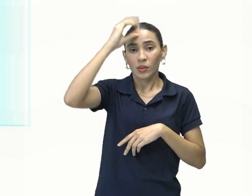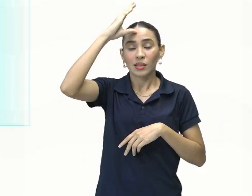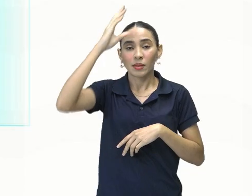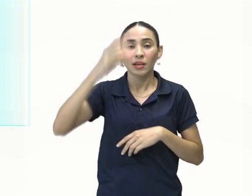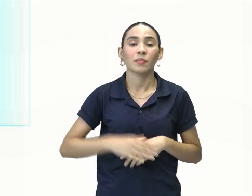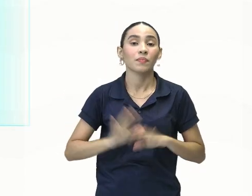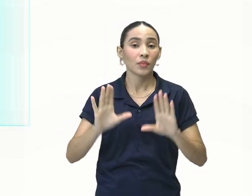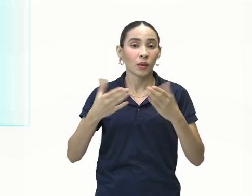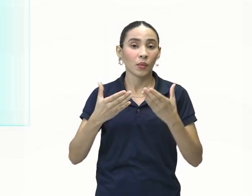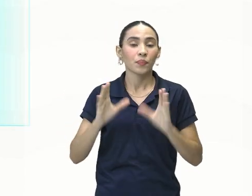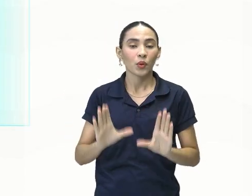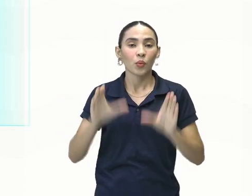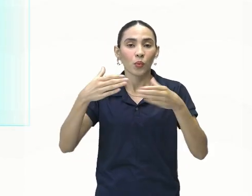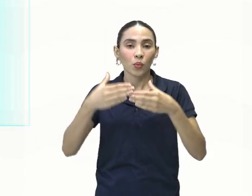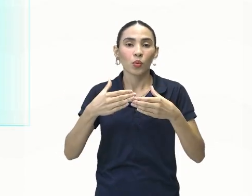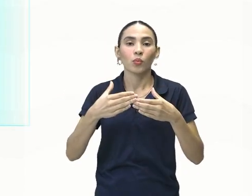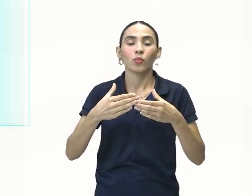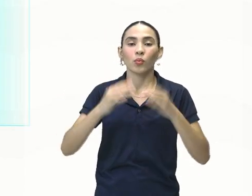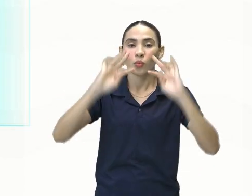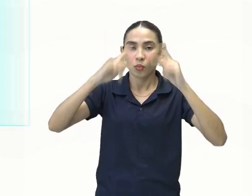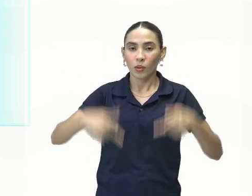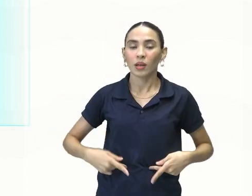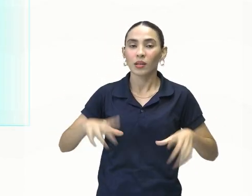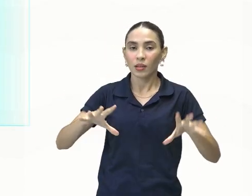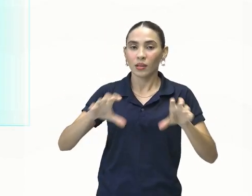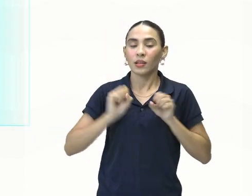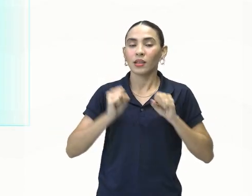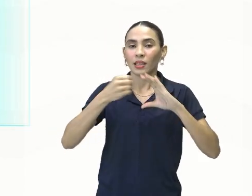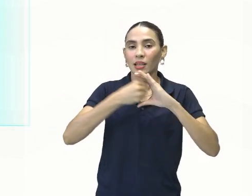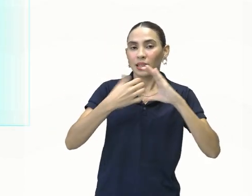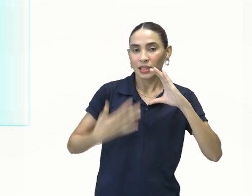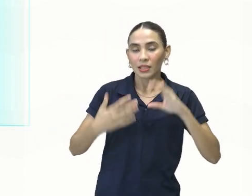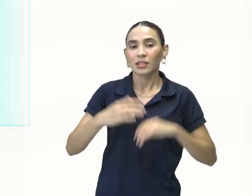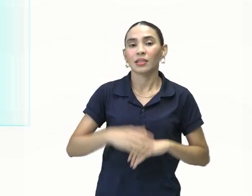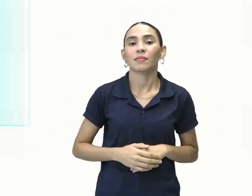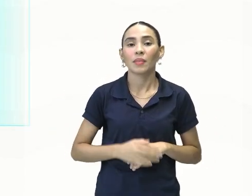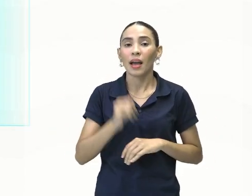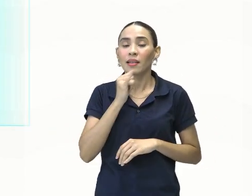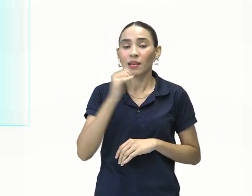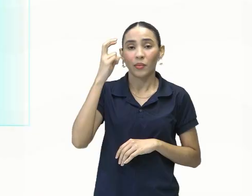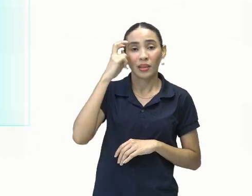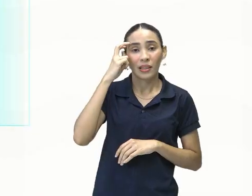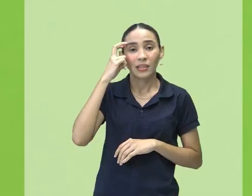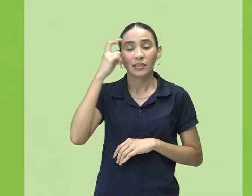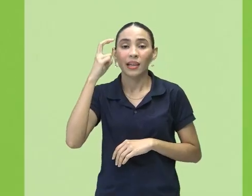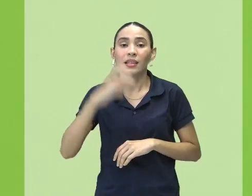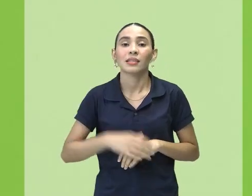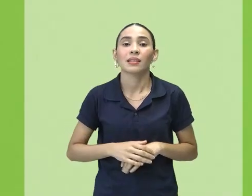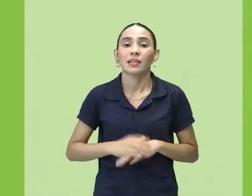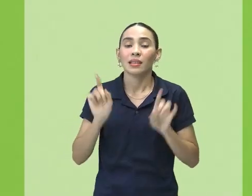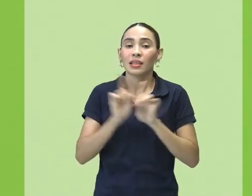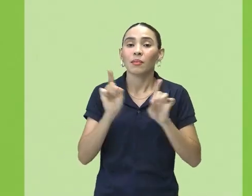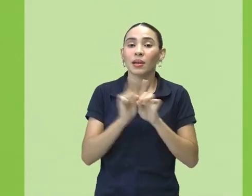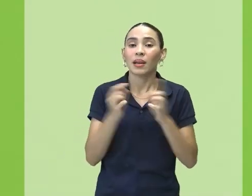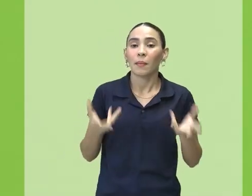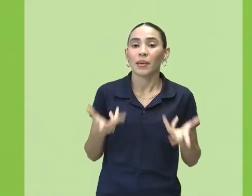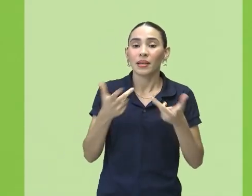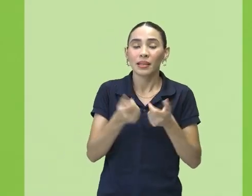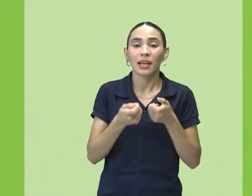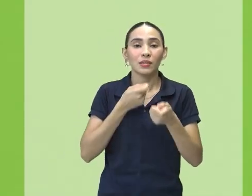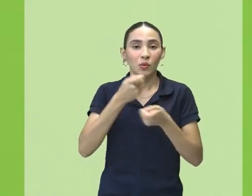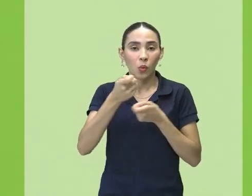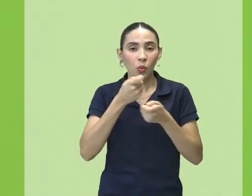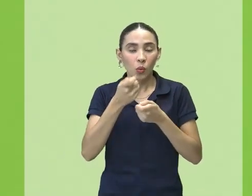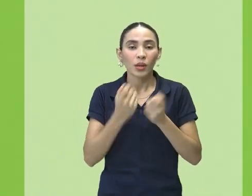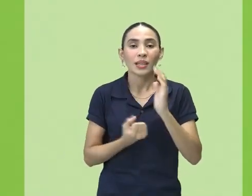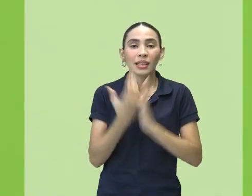que a nossa espécie é aquela que adquiriu aí características, né? Como a inteligência, como a habilidade aí de